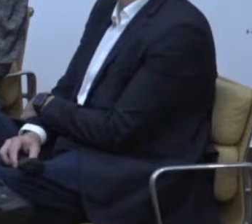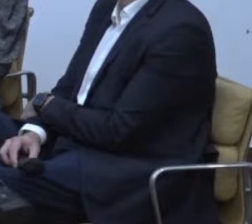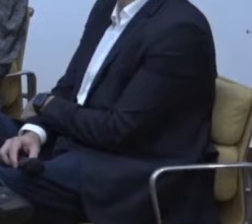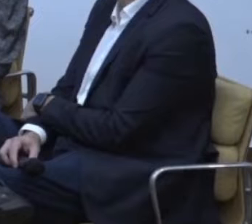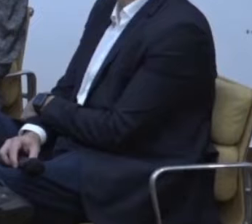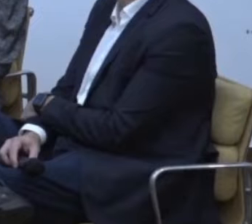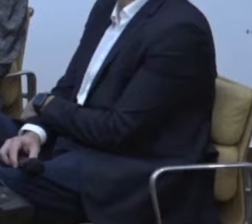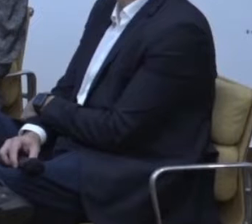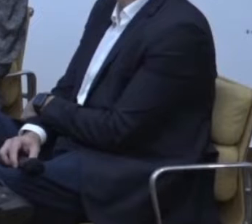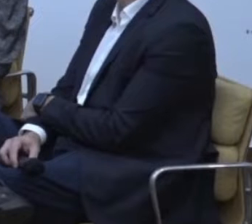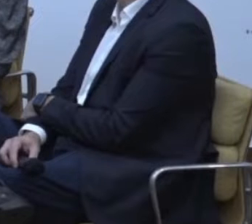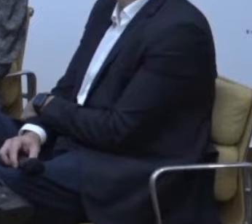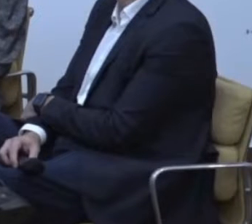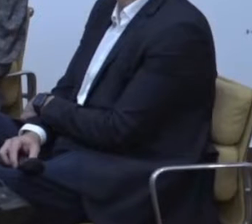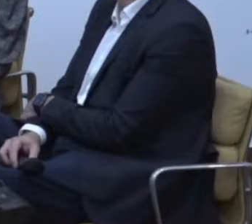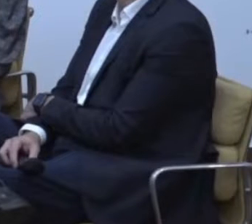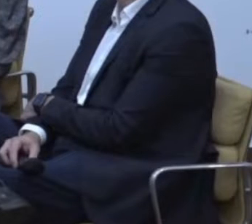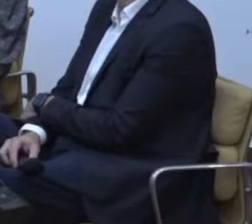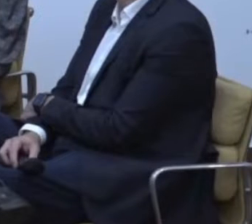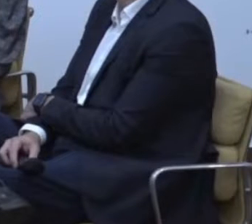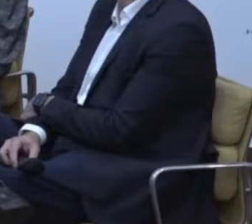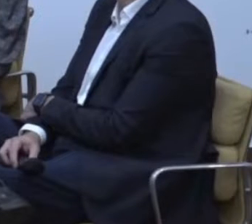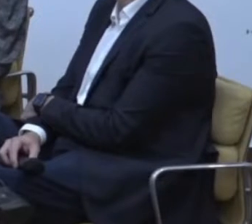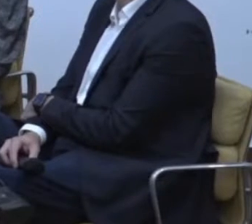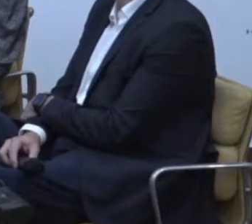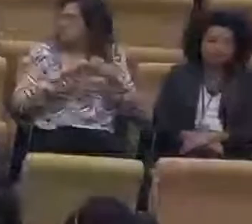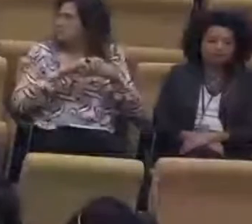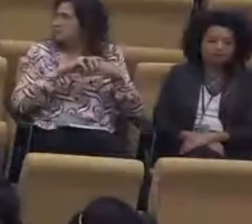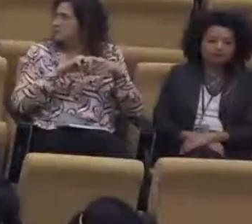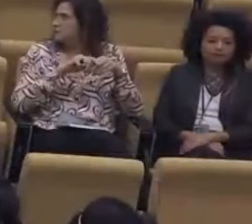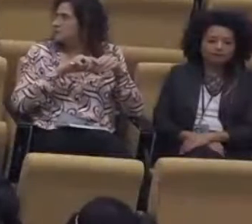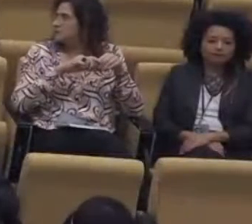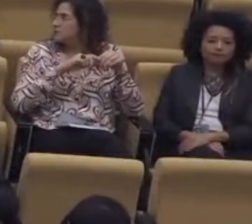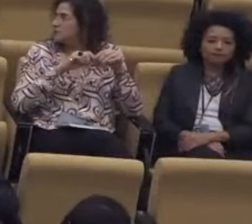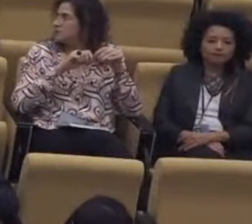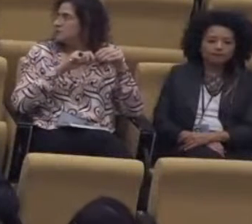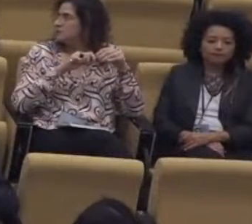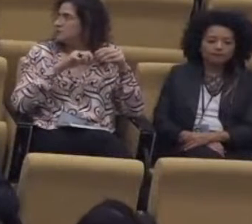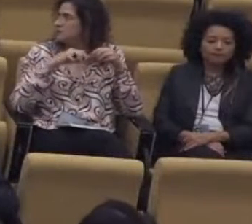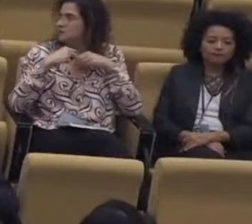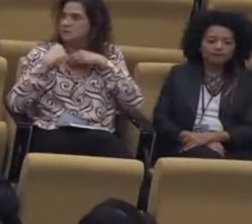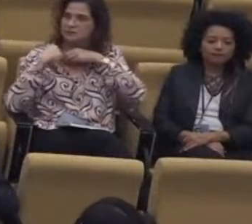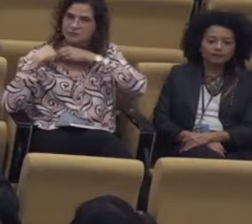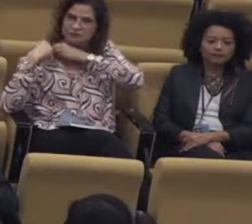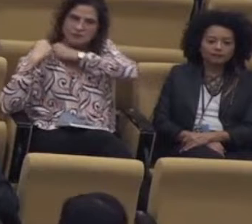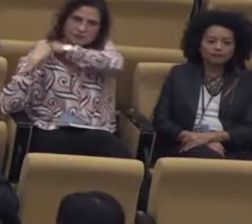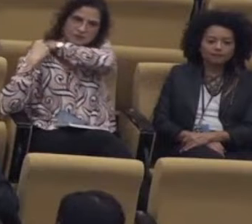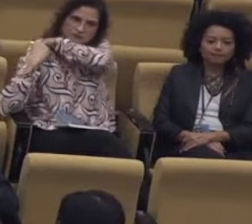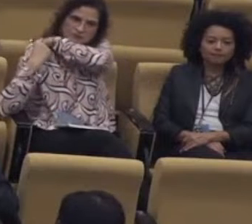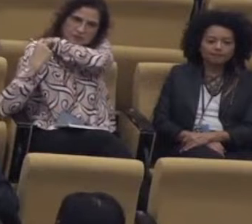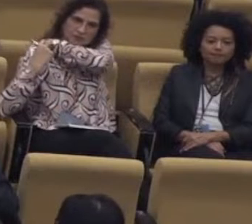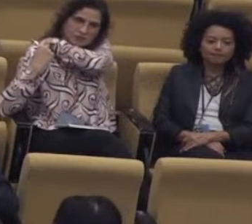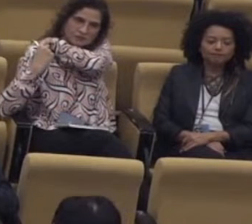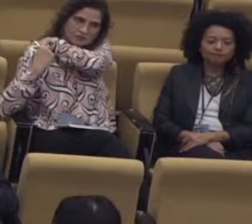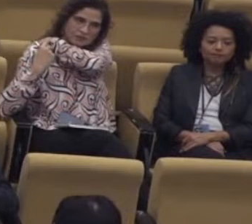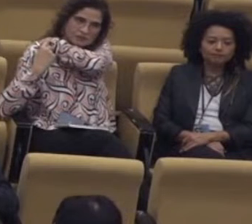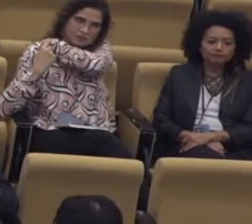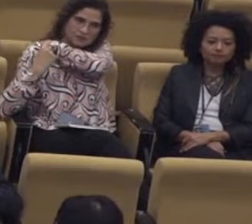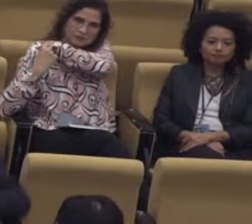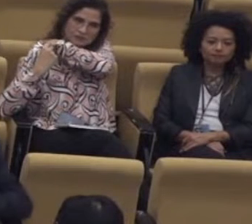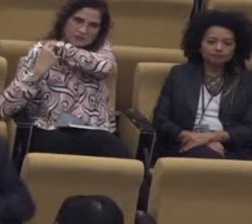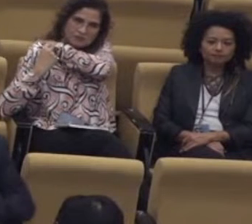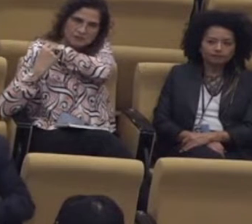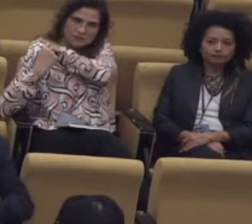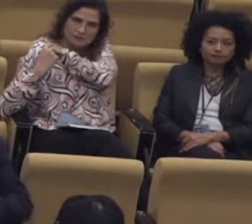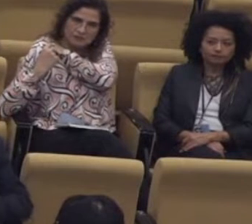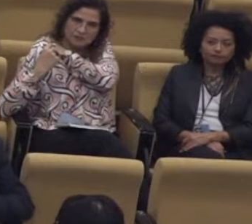nós começarmos a mesa, a nossa conversa aqui, passar para a apresentação dos nossos